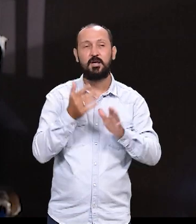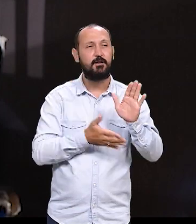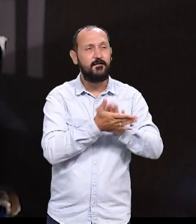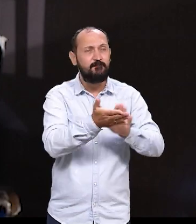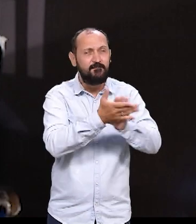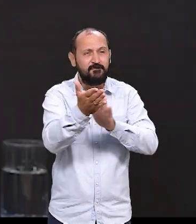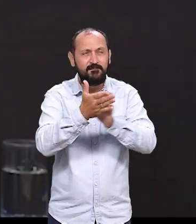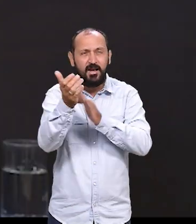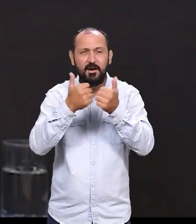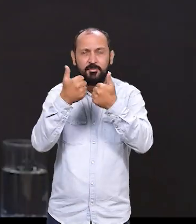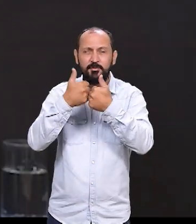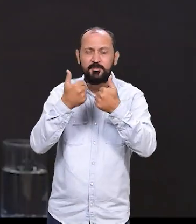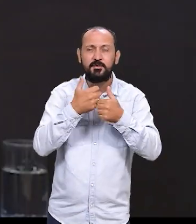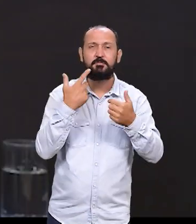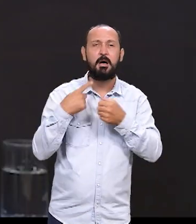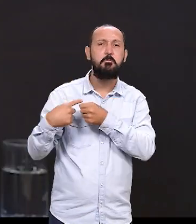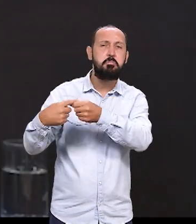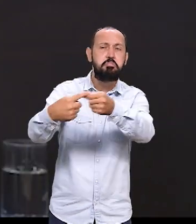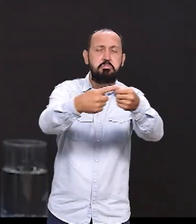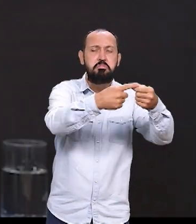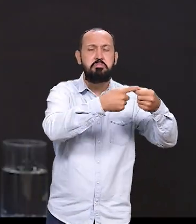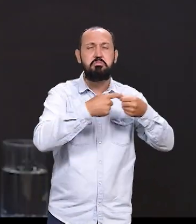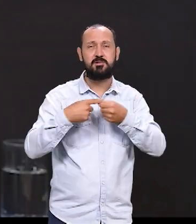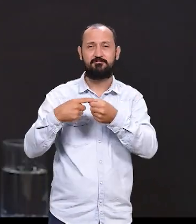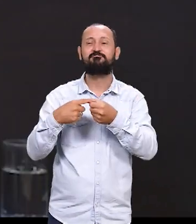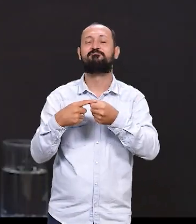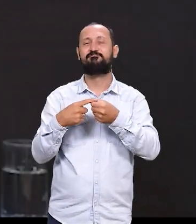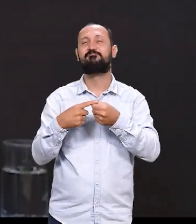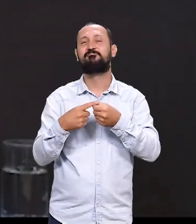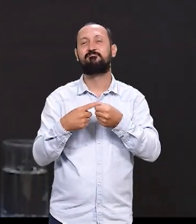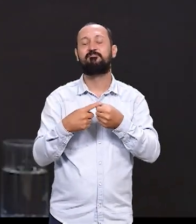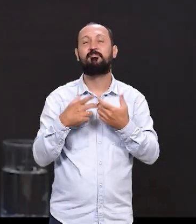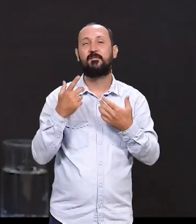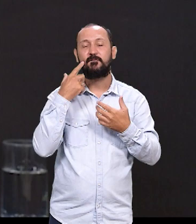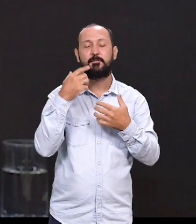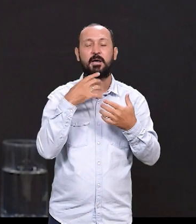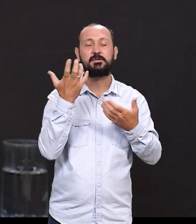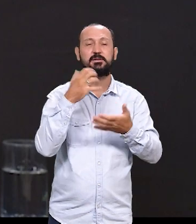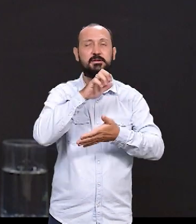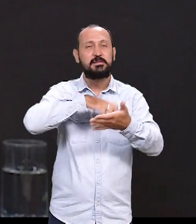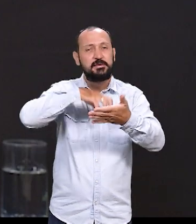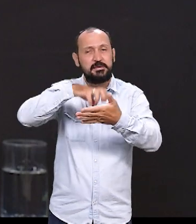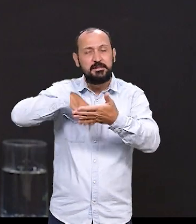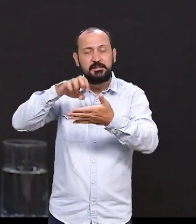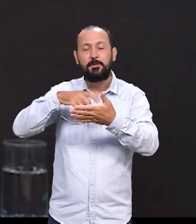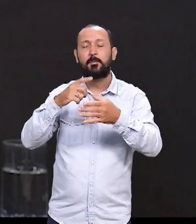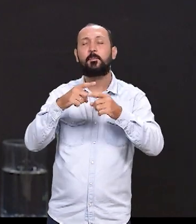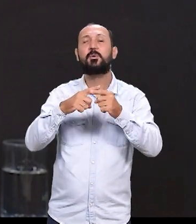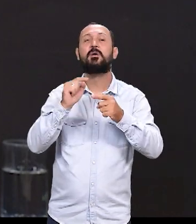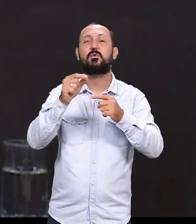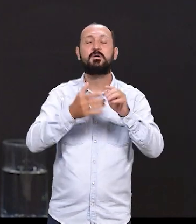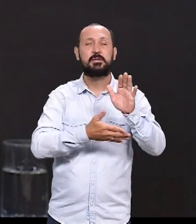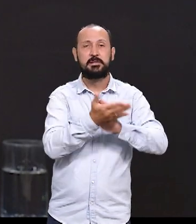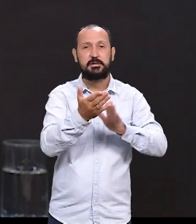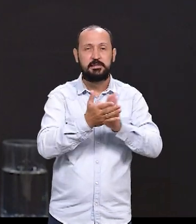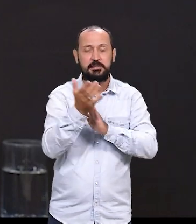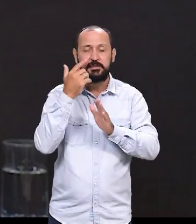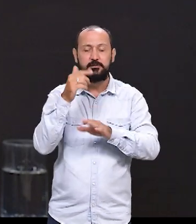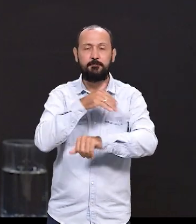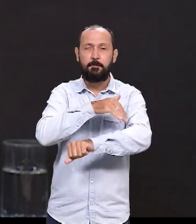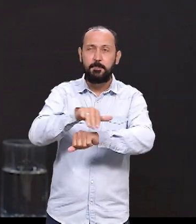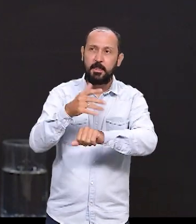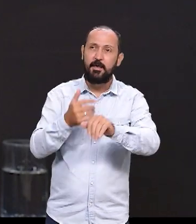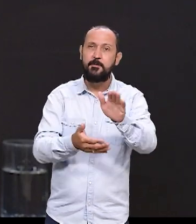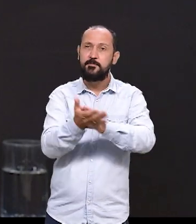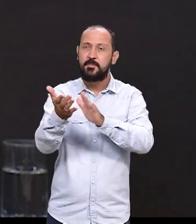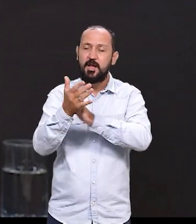têm em mente o que a gente quer é que Ele ande cada vez mais que ele caminhe por mais cidades por mais eh faça mais exames Porque quanto mais ele